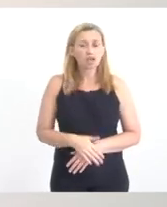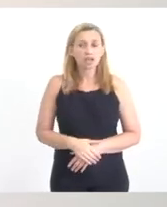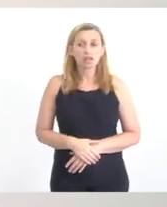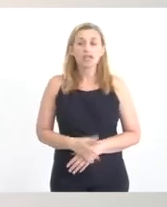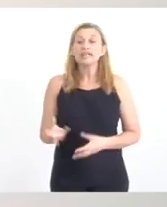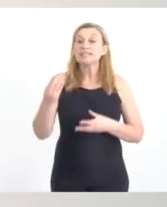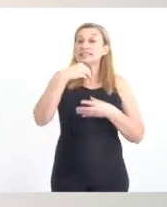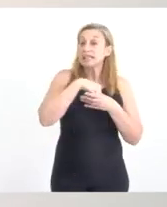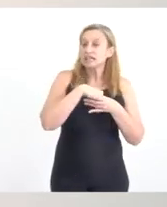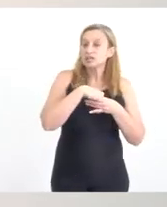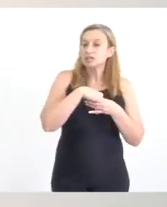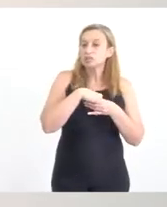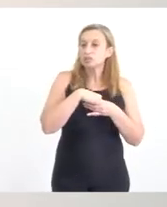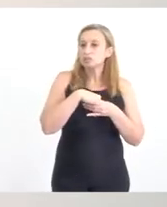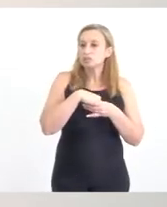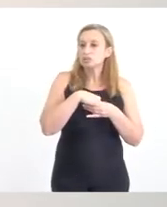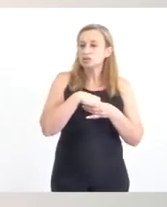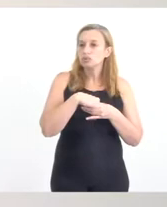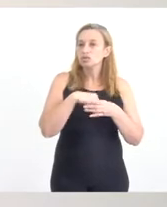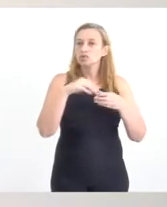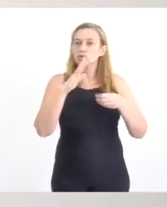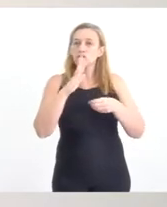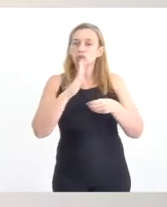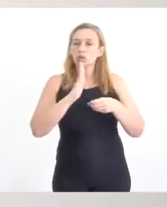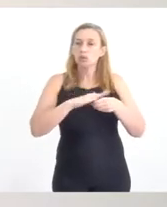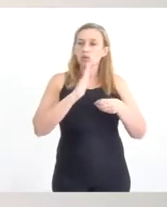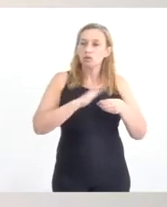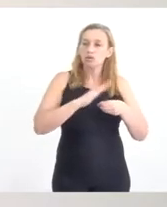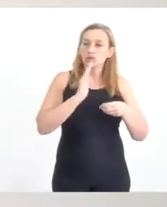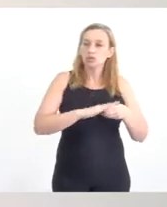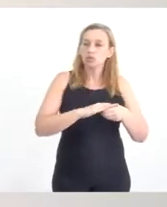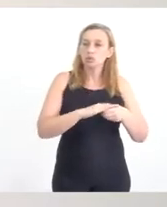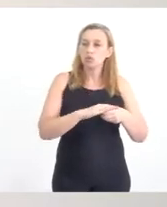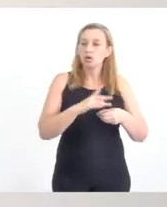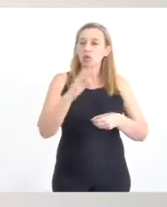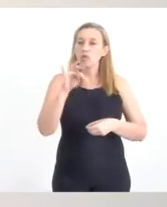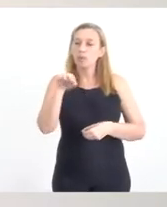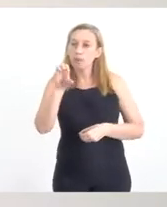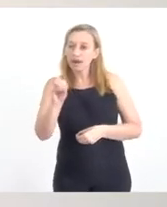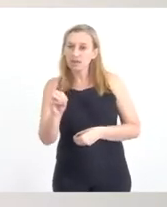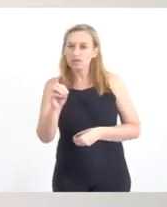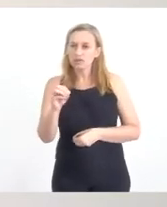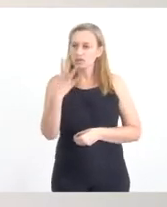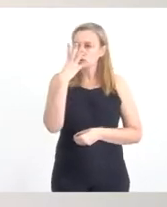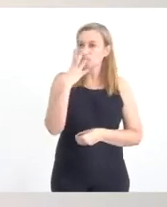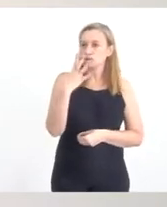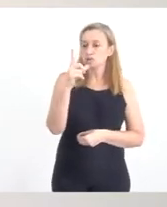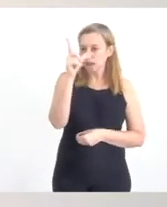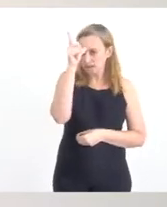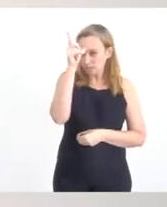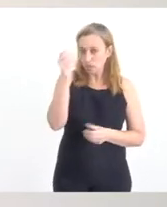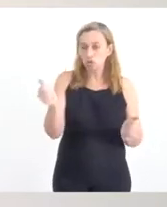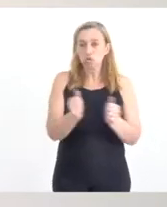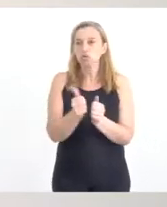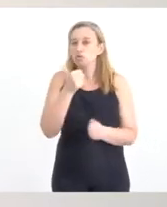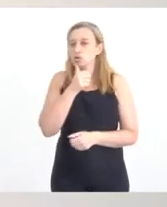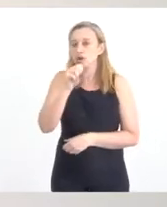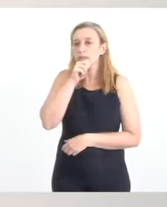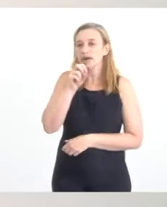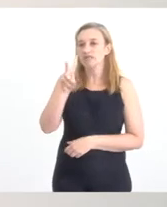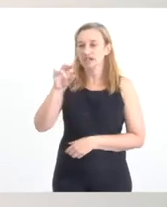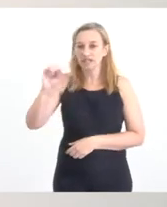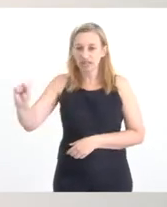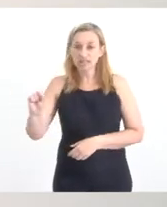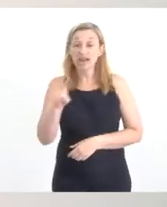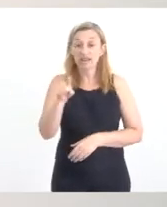dentro de um de uma Kombi no Complexo do Alemão que tava junto com a sua mãe Vanessa essa